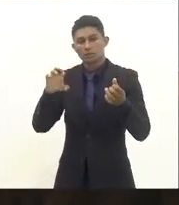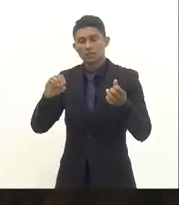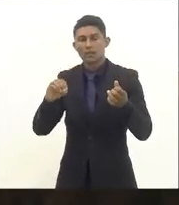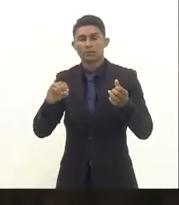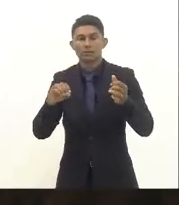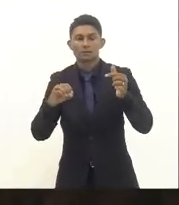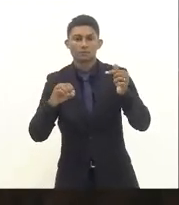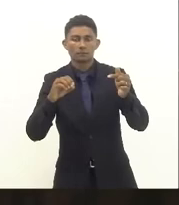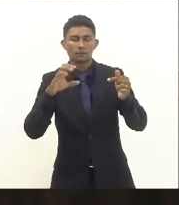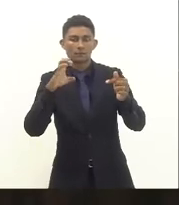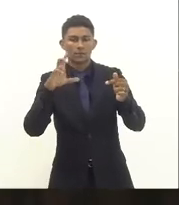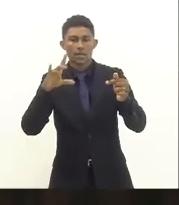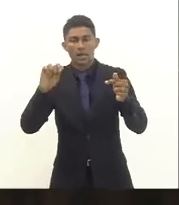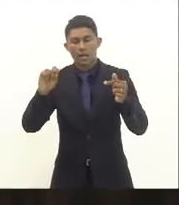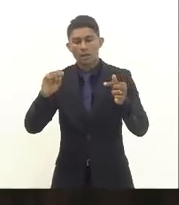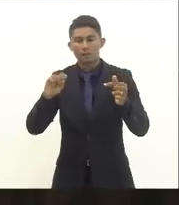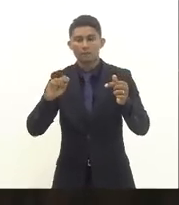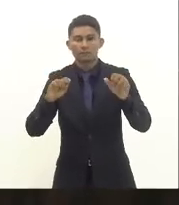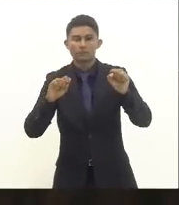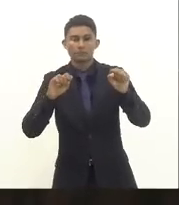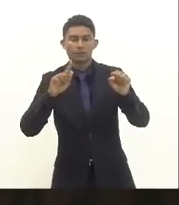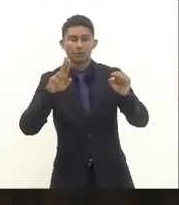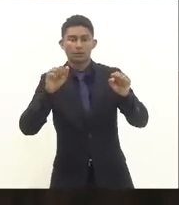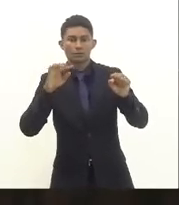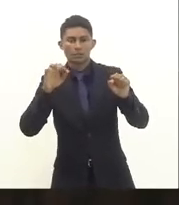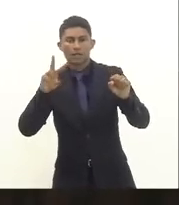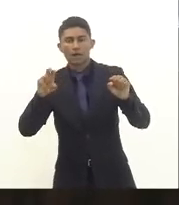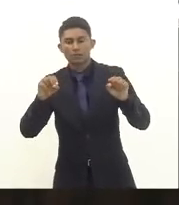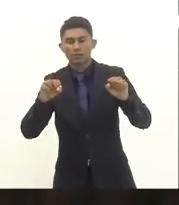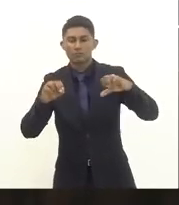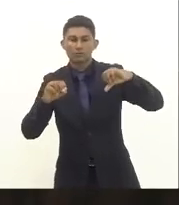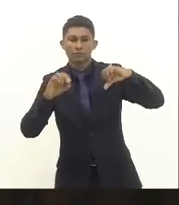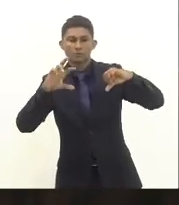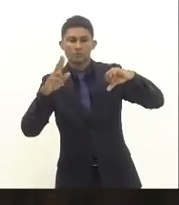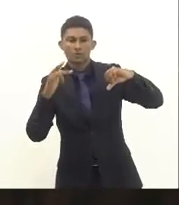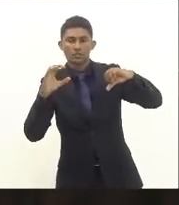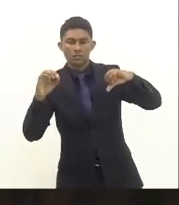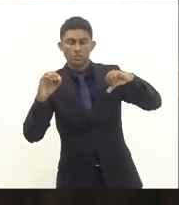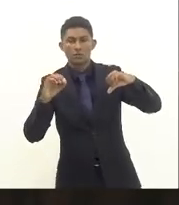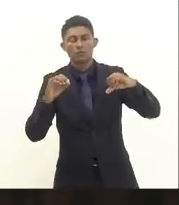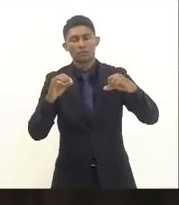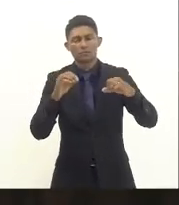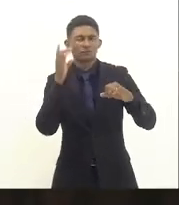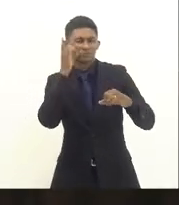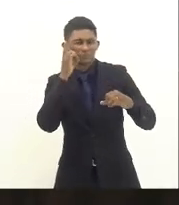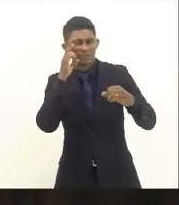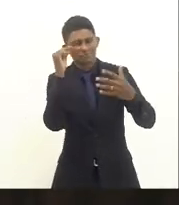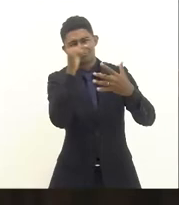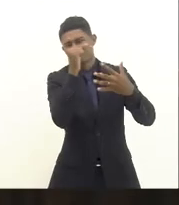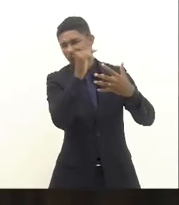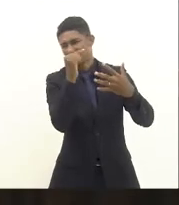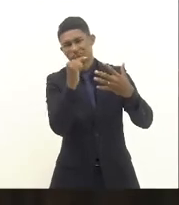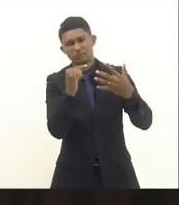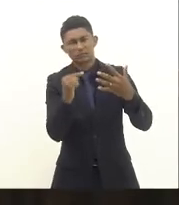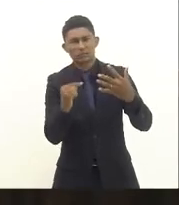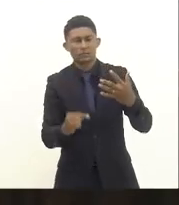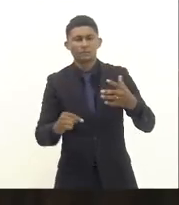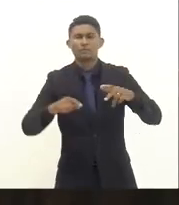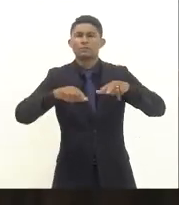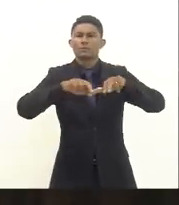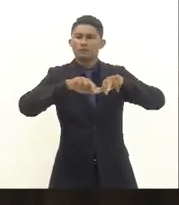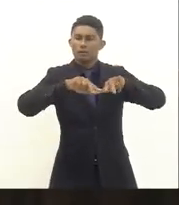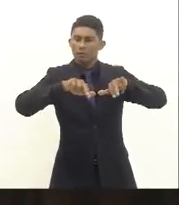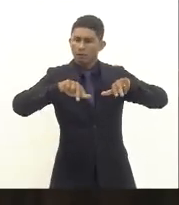Célia Jordão Alana Passos Gustavo tutuca Rodrigo Amorim Chico Machado rosenverg Reis Alexandre knoploch Fábio Silva Subtenente